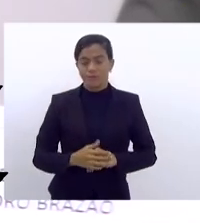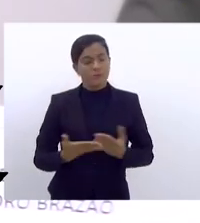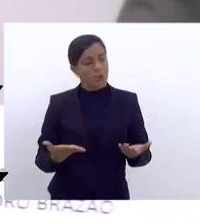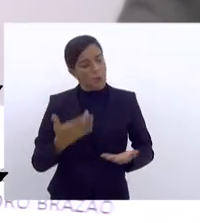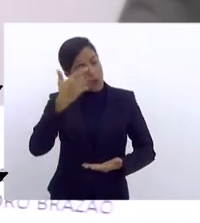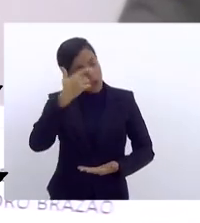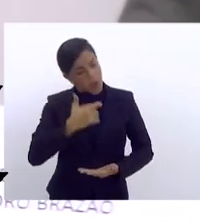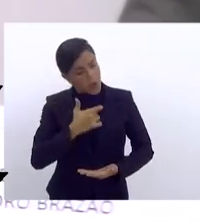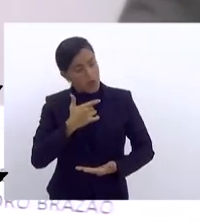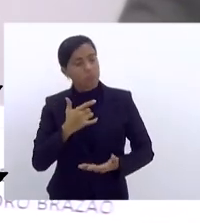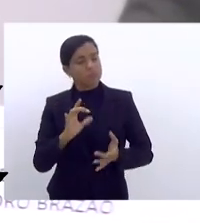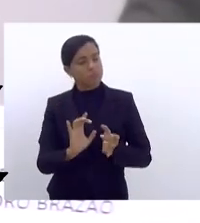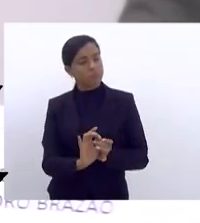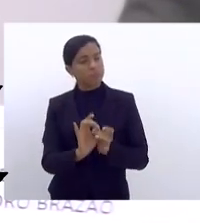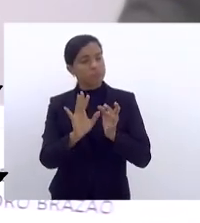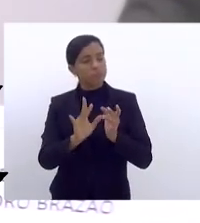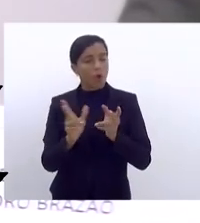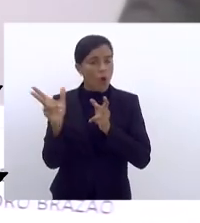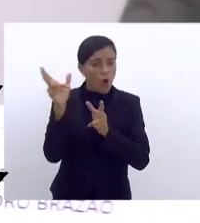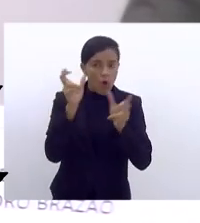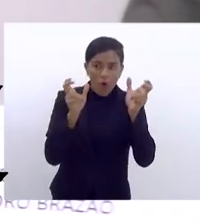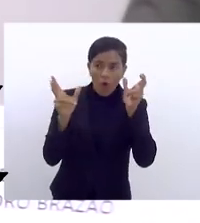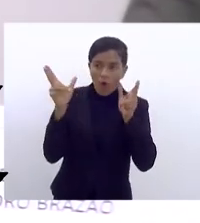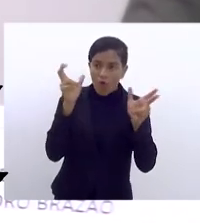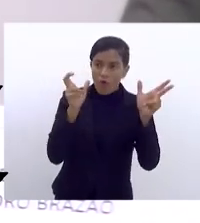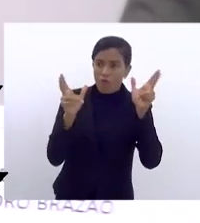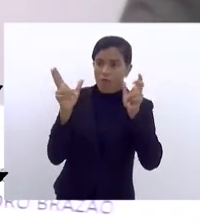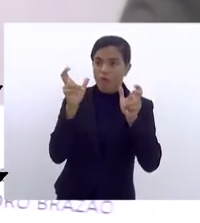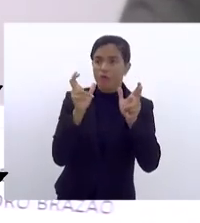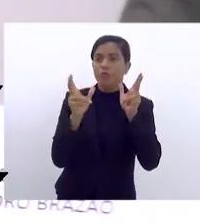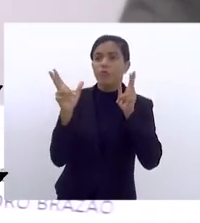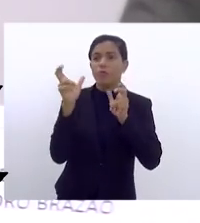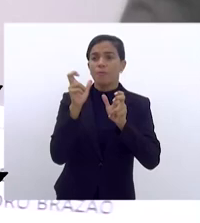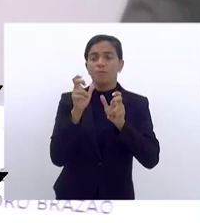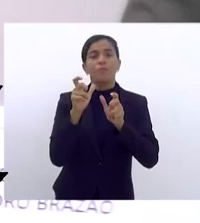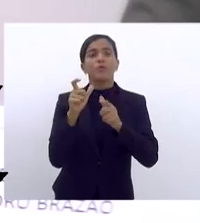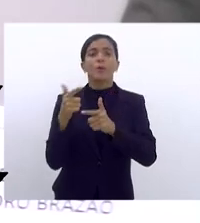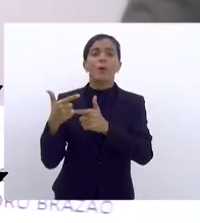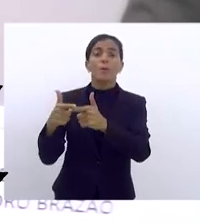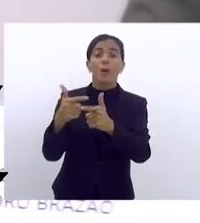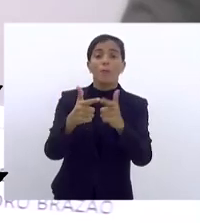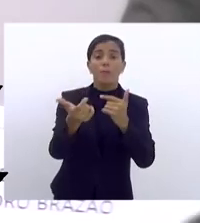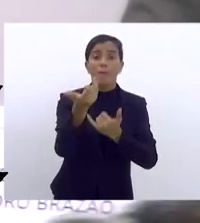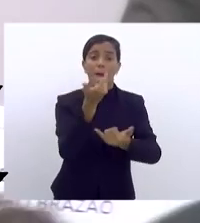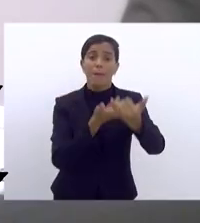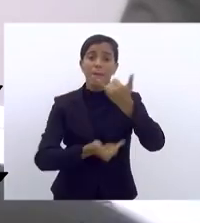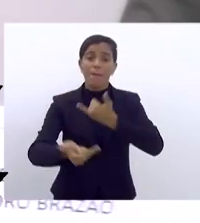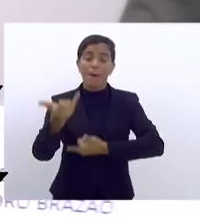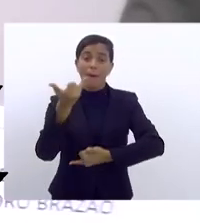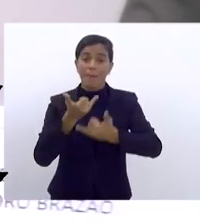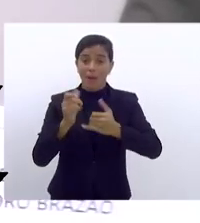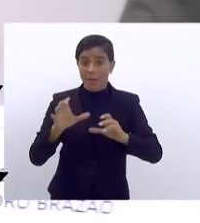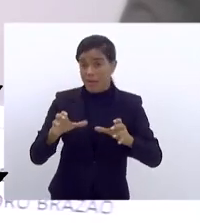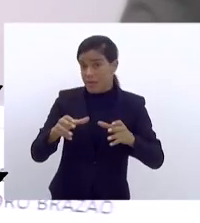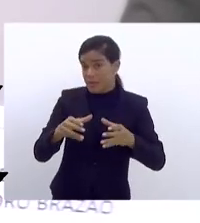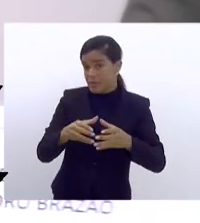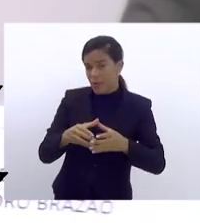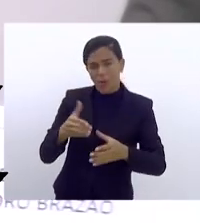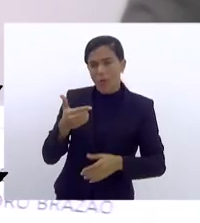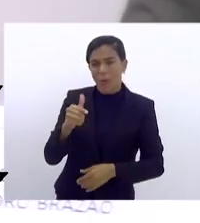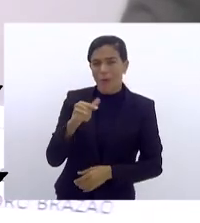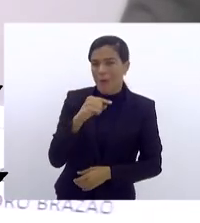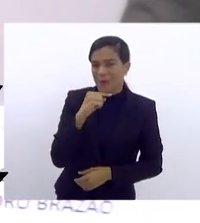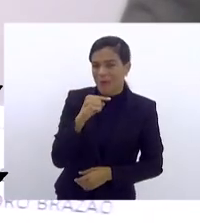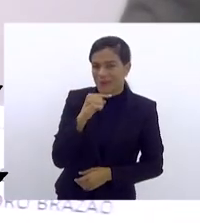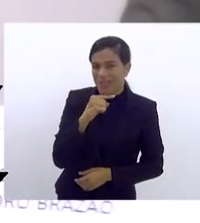colocando como ouvidor dos problemas e essa comissão não tenho dúvida que